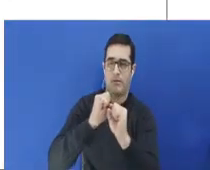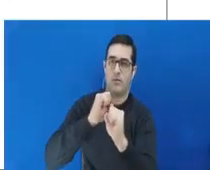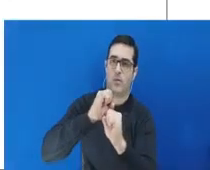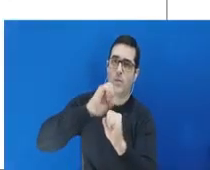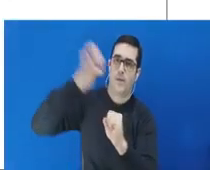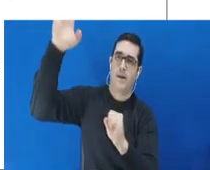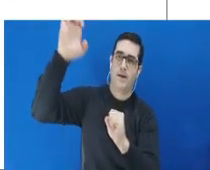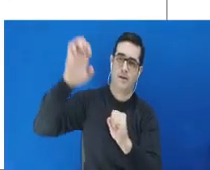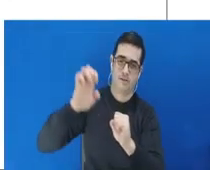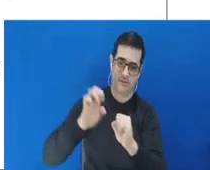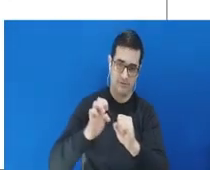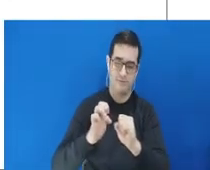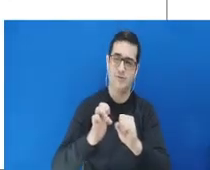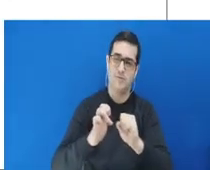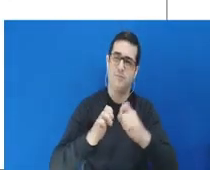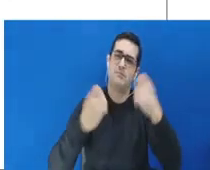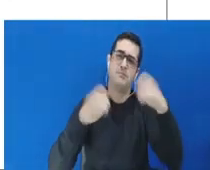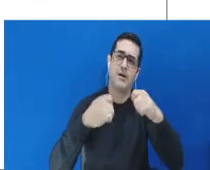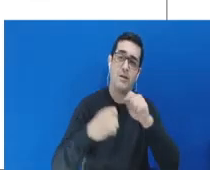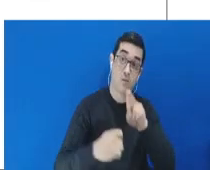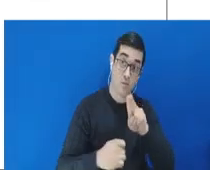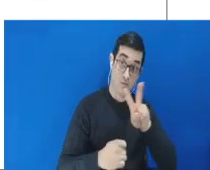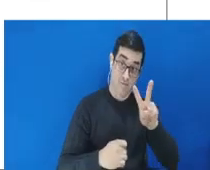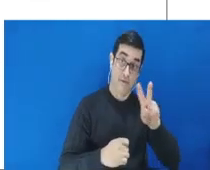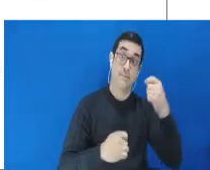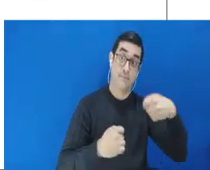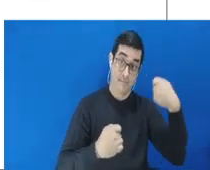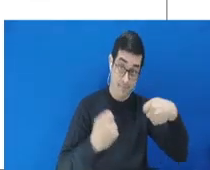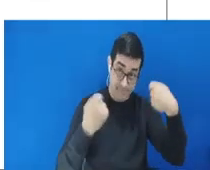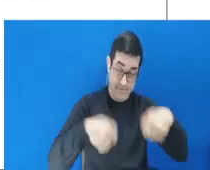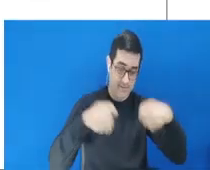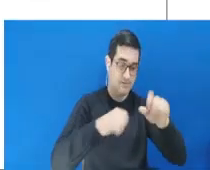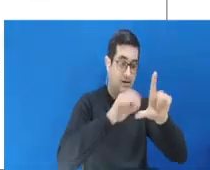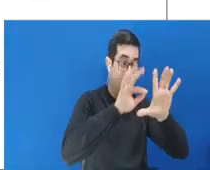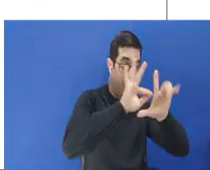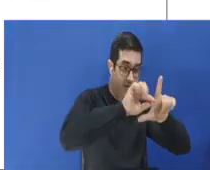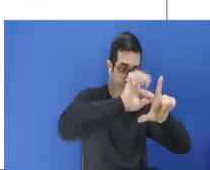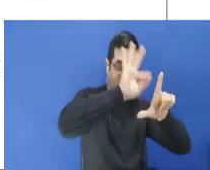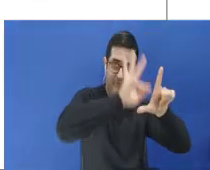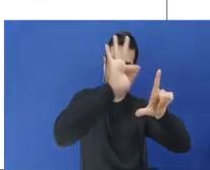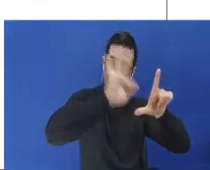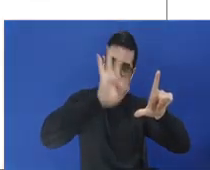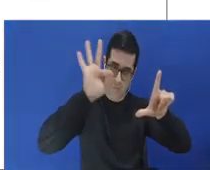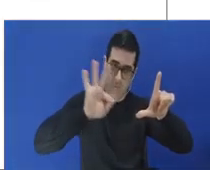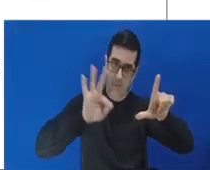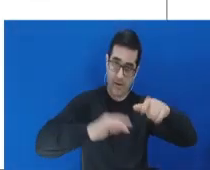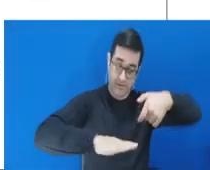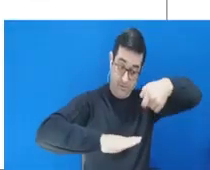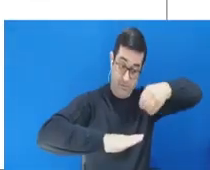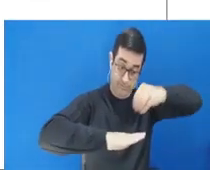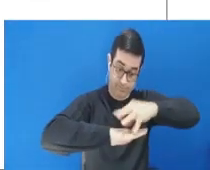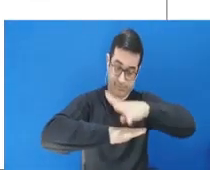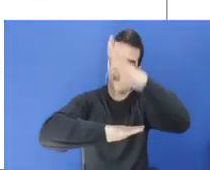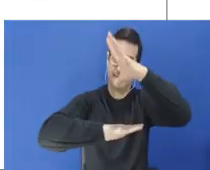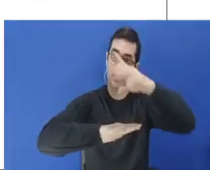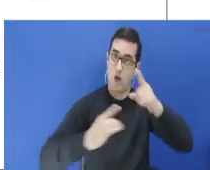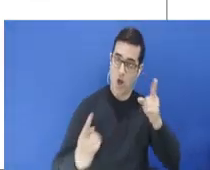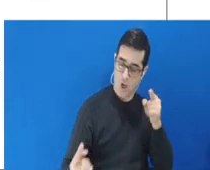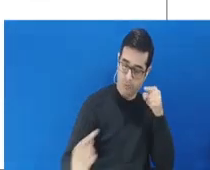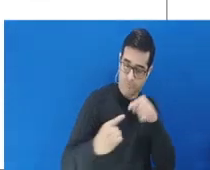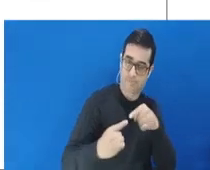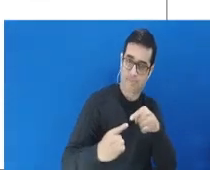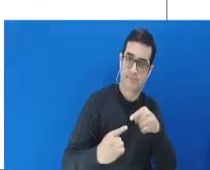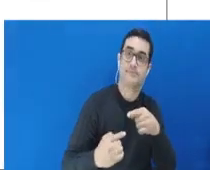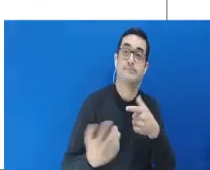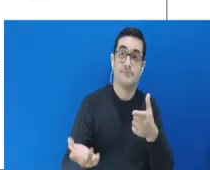onda mínimo que vai estar relacionado com o metal. Então, para Einstein, que é ele